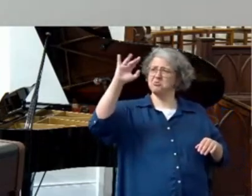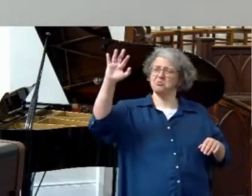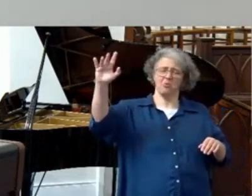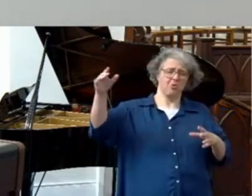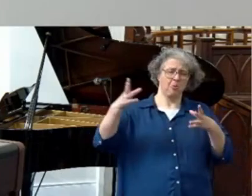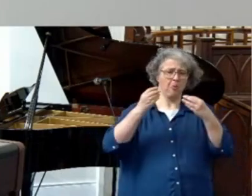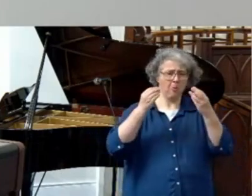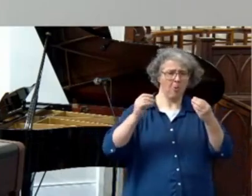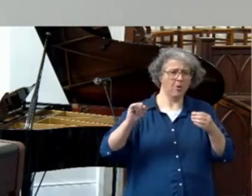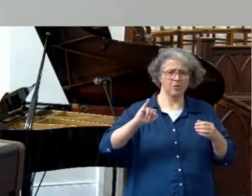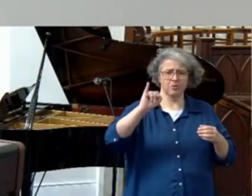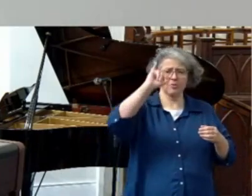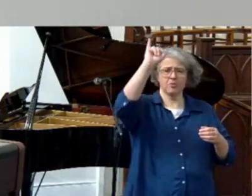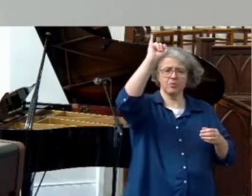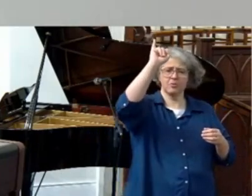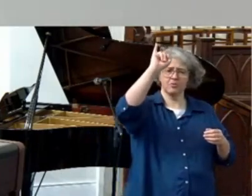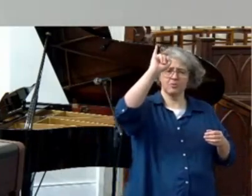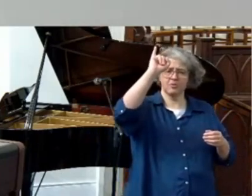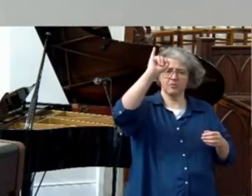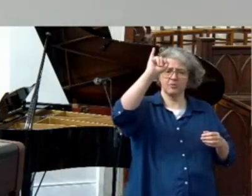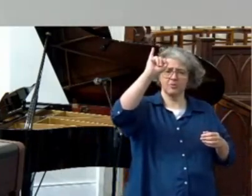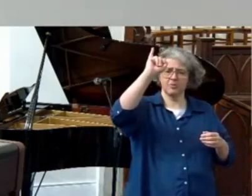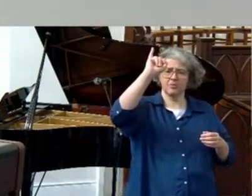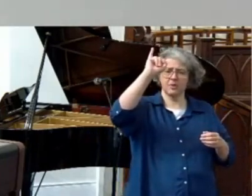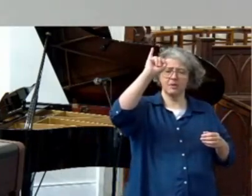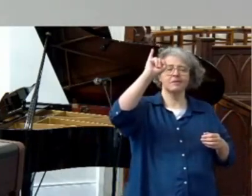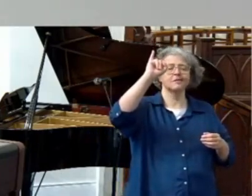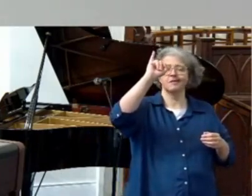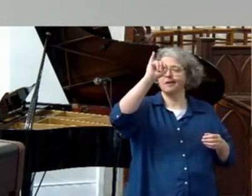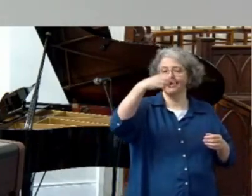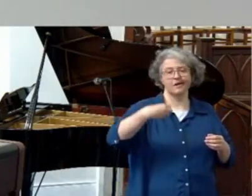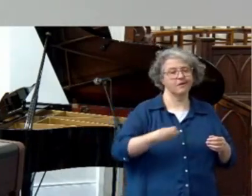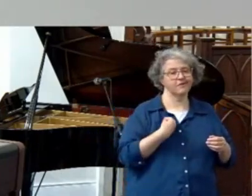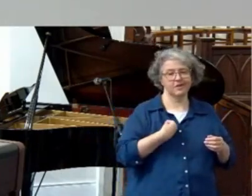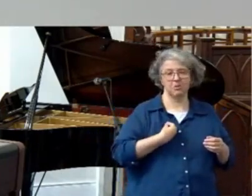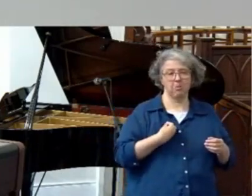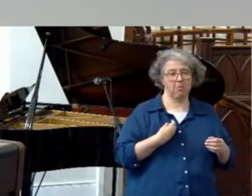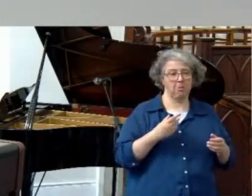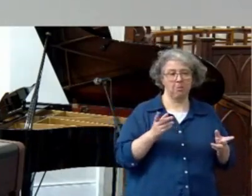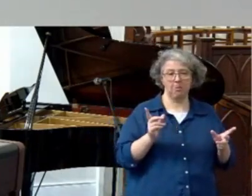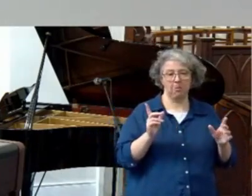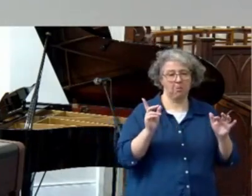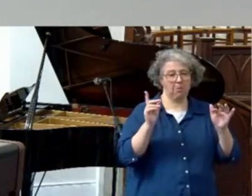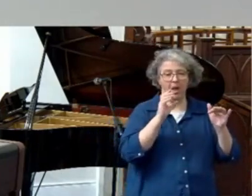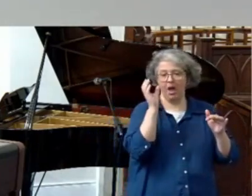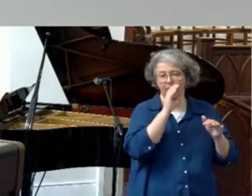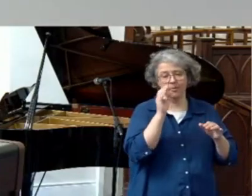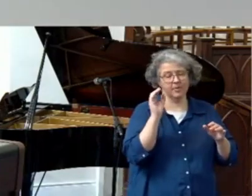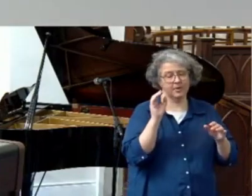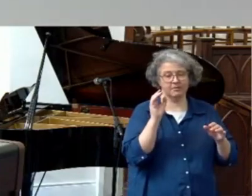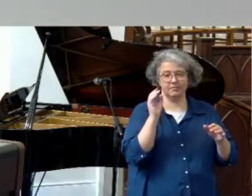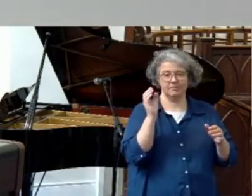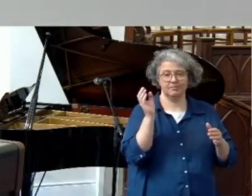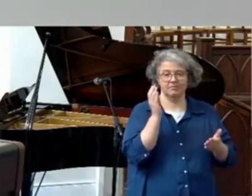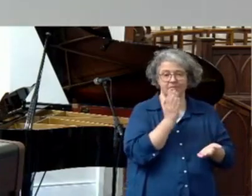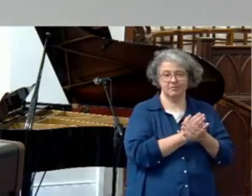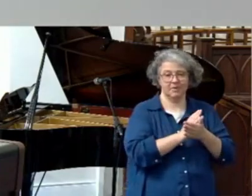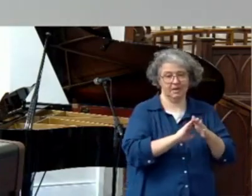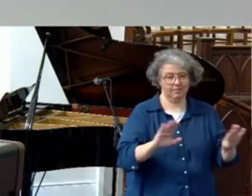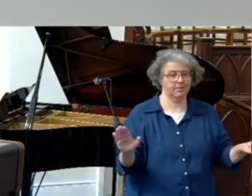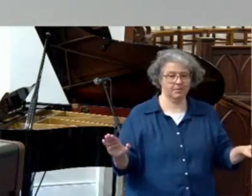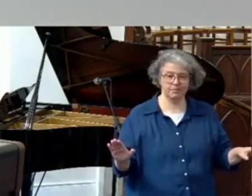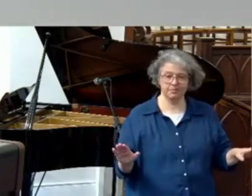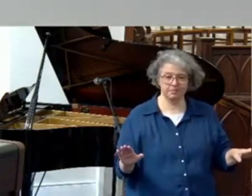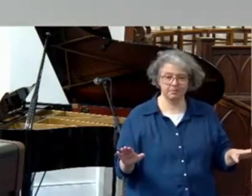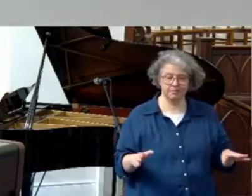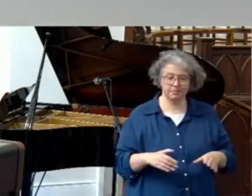passar. Não só Edwards, Charles Spurgeon também escreve que, assim como